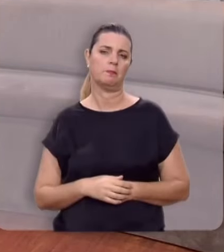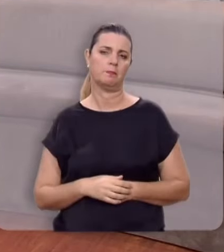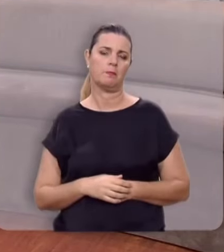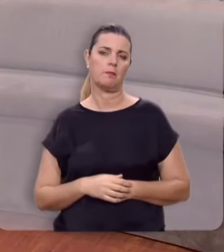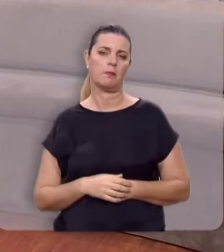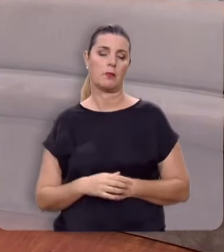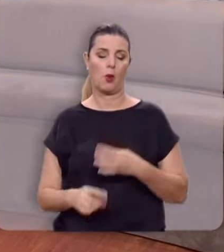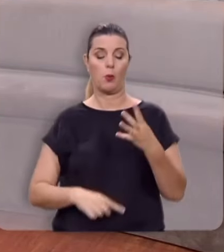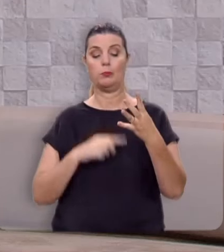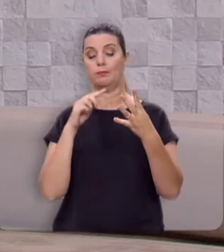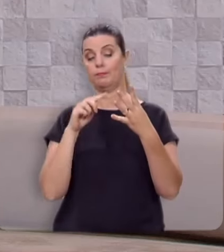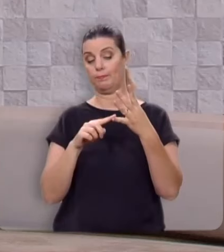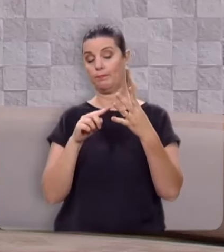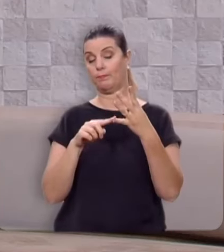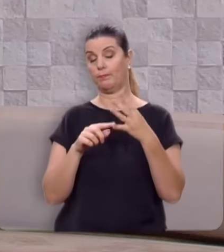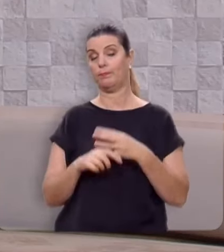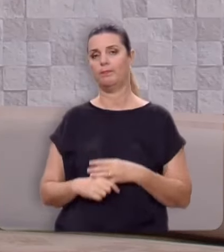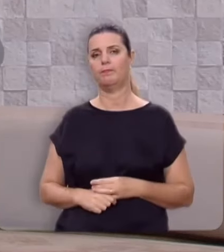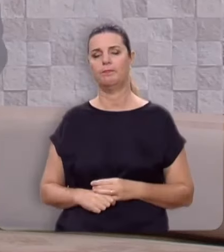Quarto lugar.